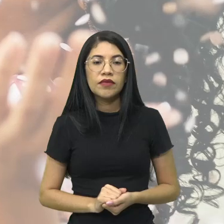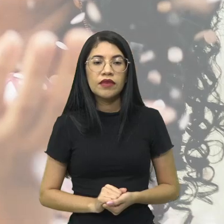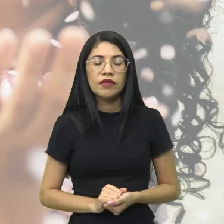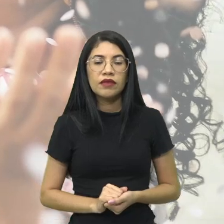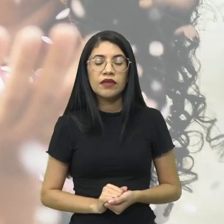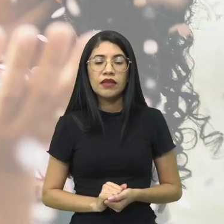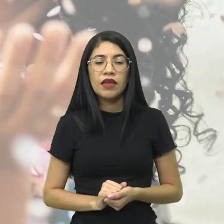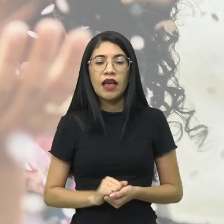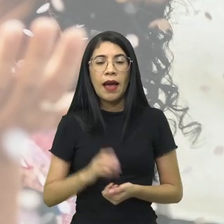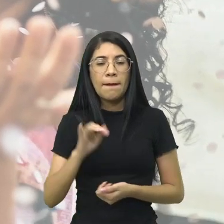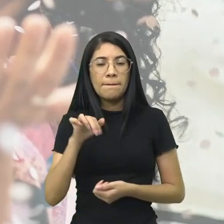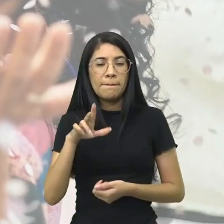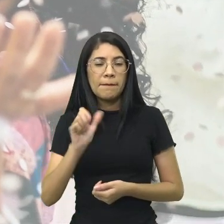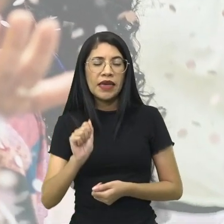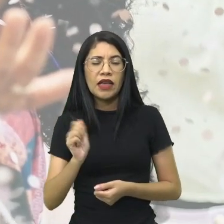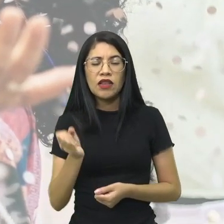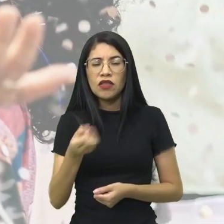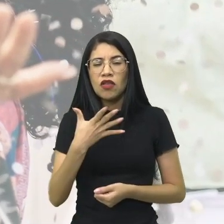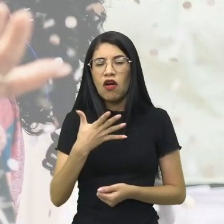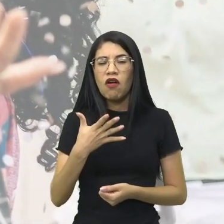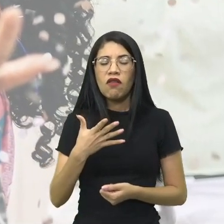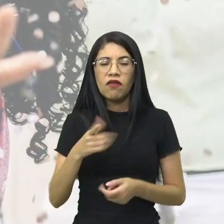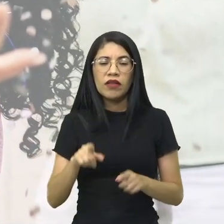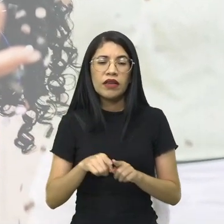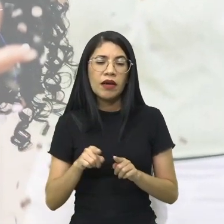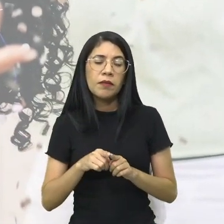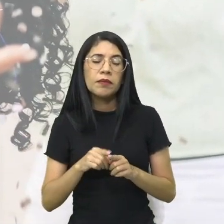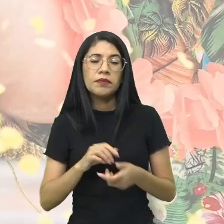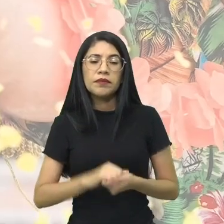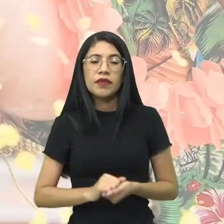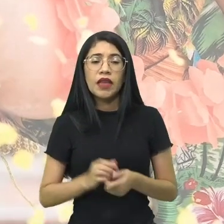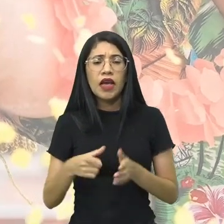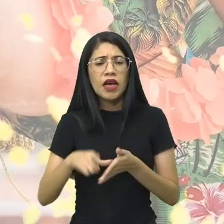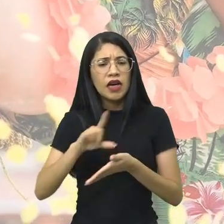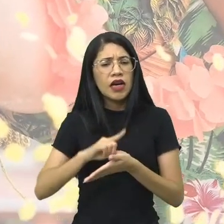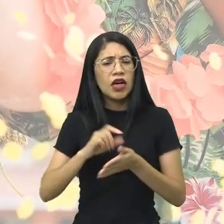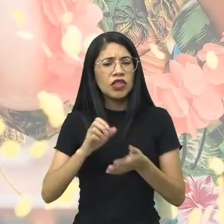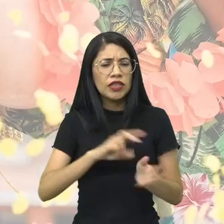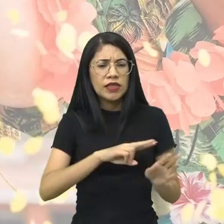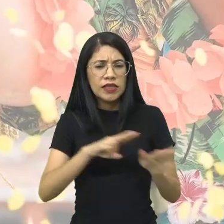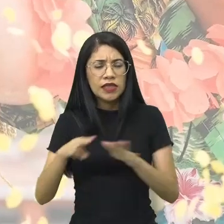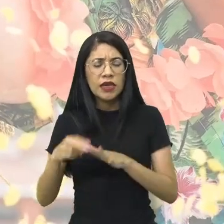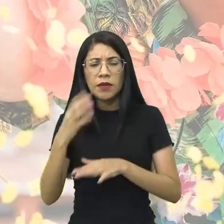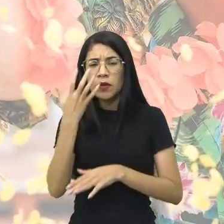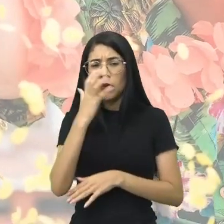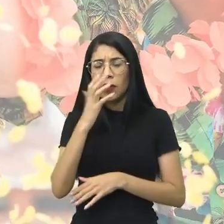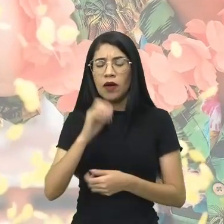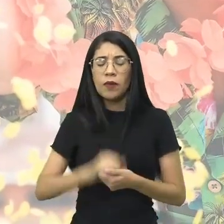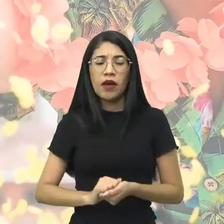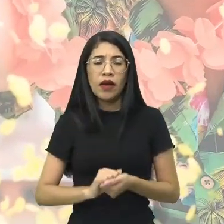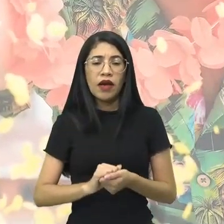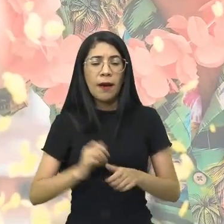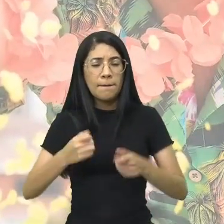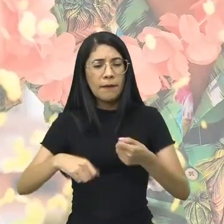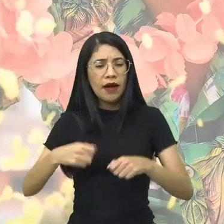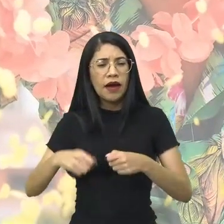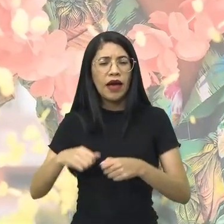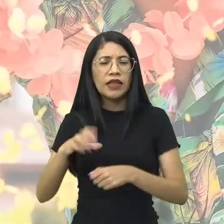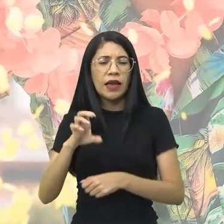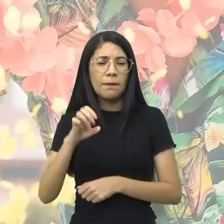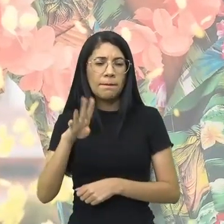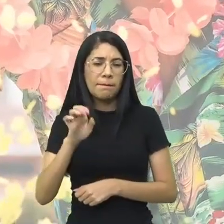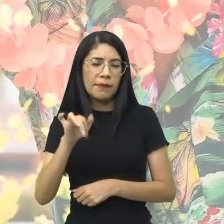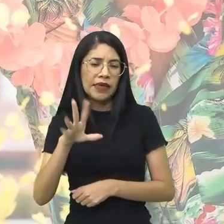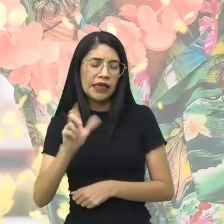de alegria vintage e moderna. Tradicionalmente antecedendo a Semana do Carnaval, a banda independente de confraria do Armando,